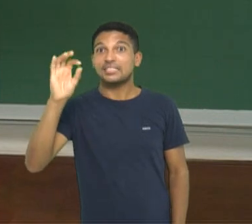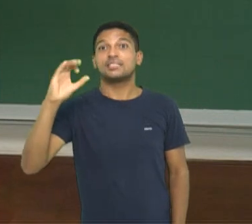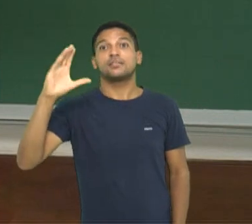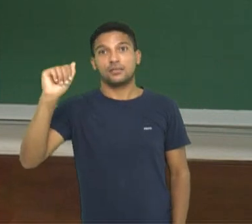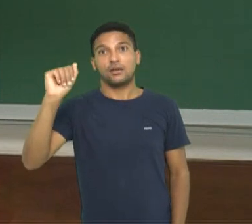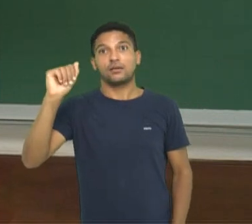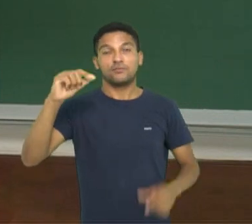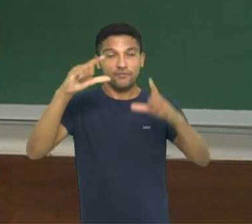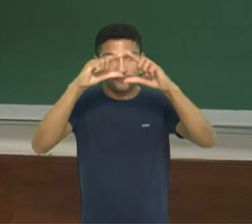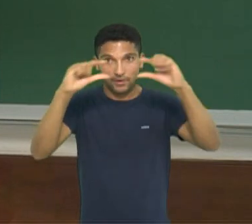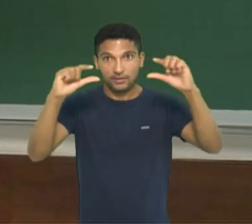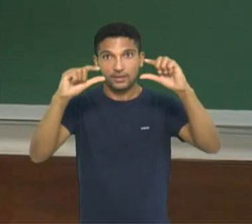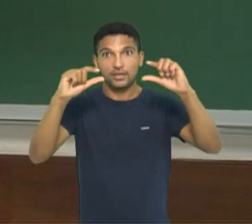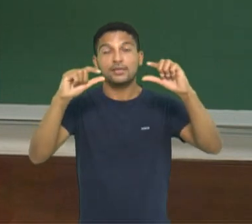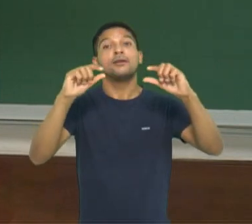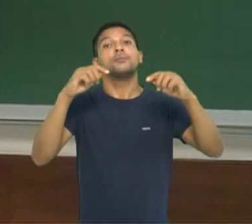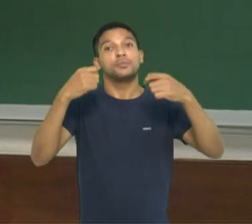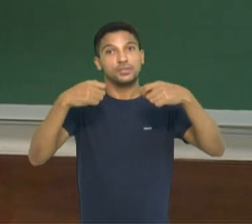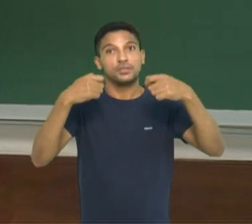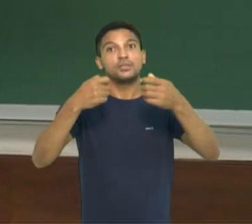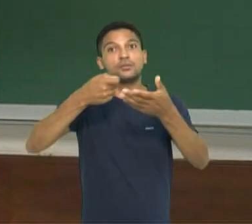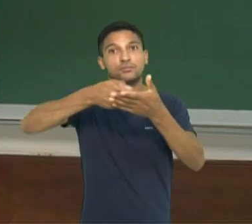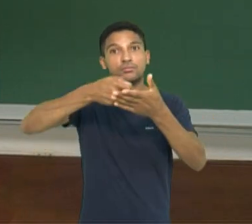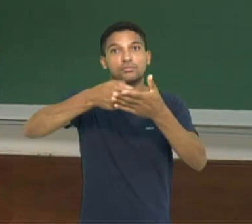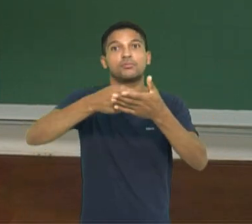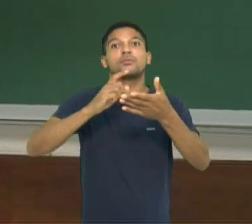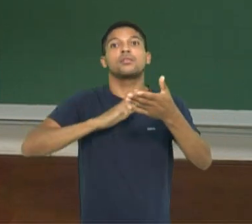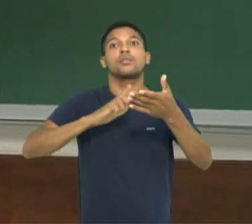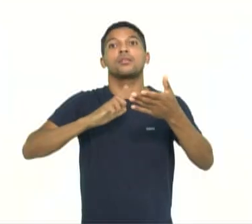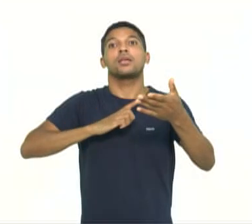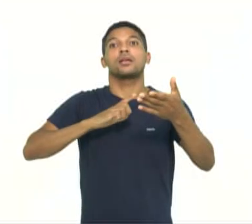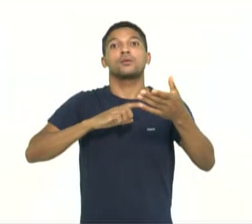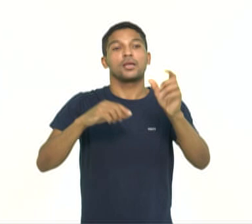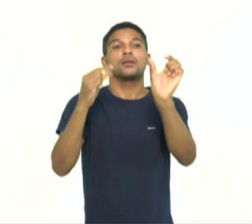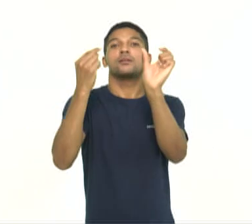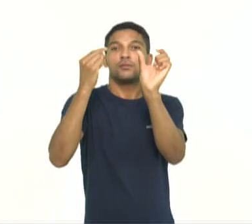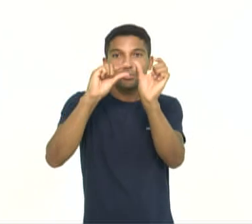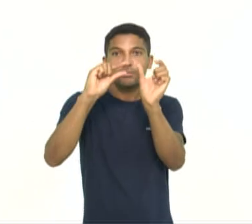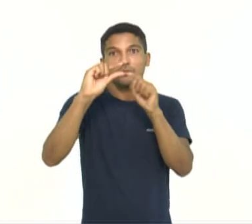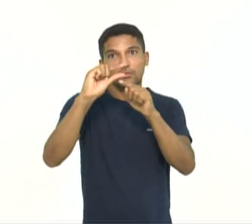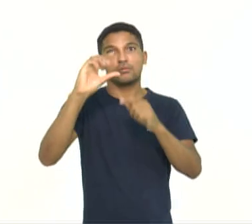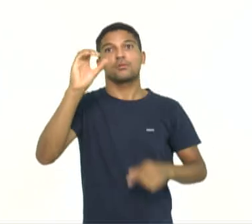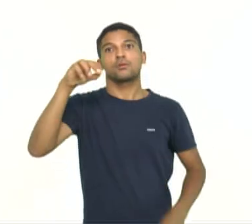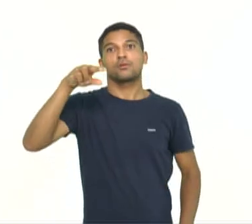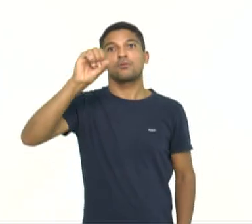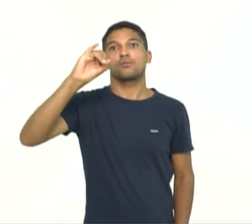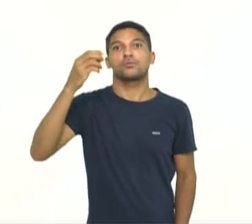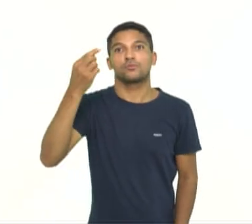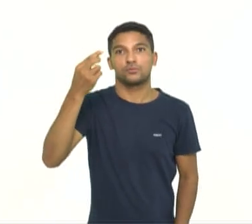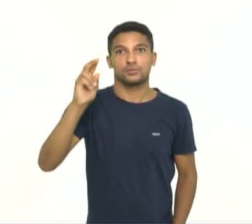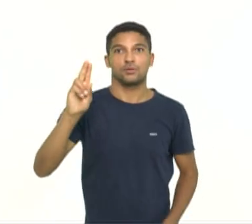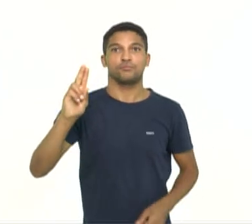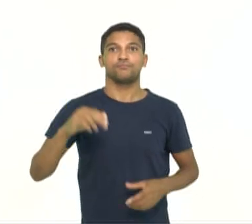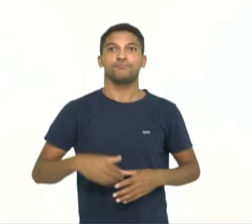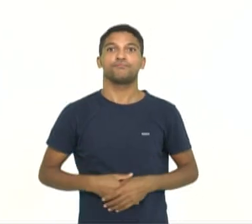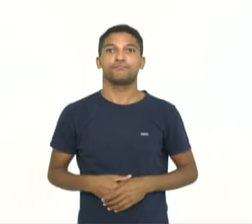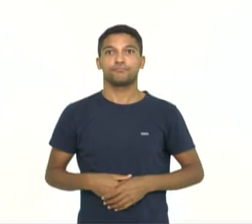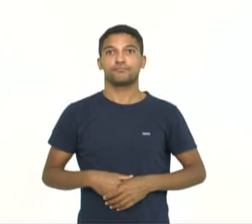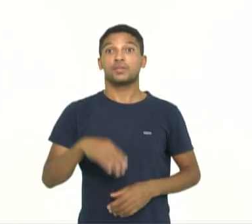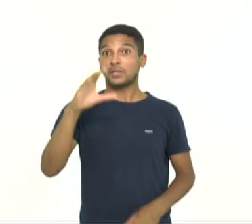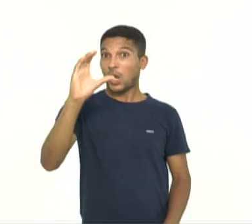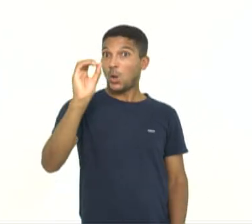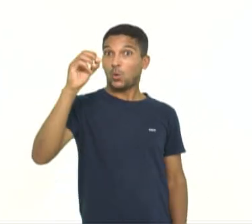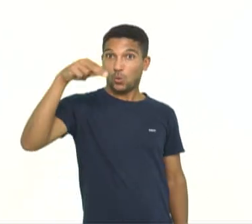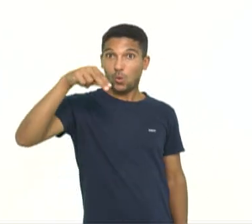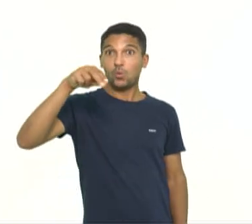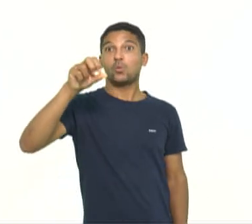oração coordenada é sindética se tiver conjunção. Tá? Lembrando que oração é a mesma coisa que verbo, né? Então, os verbos